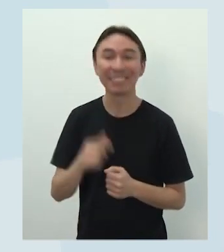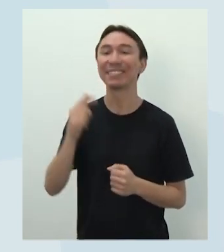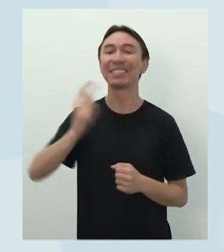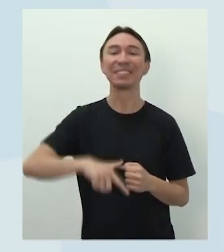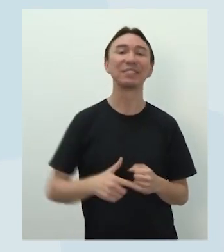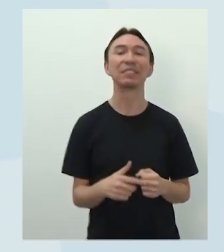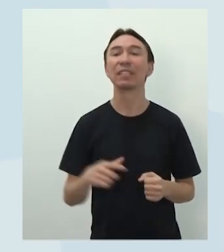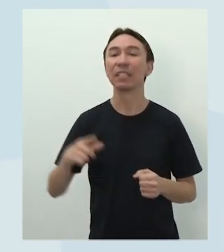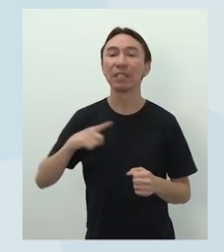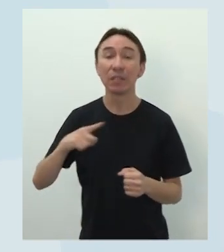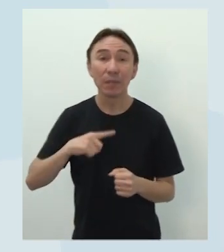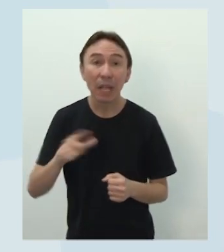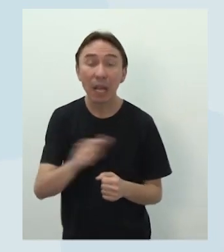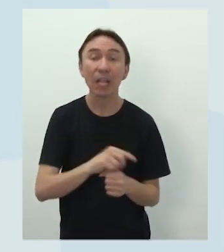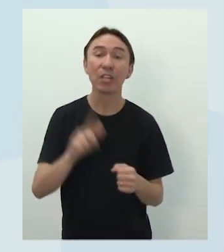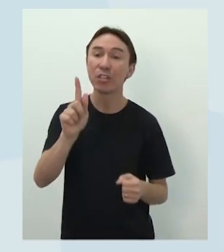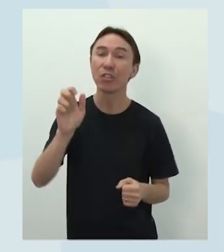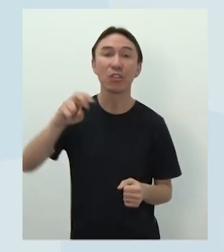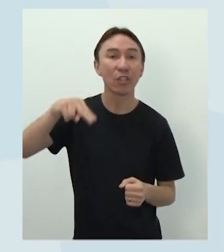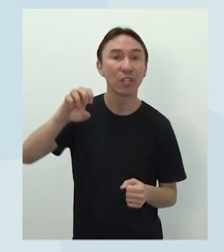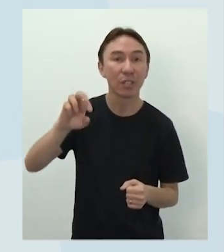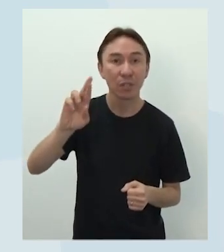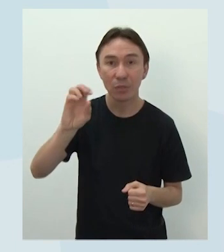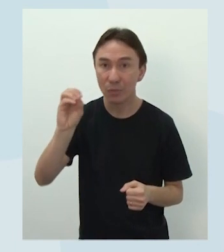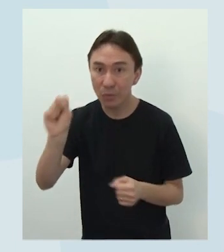3, gente. Os gêneros textuais.